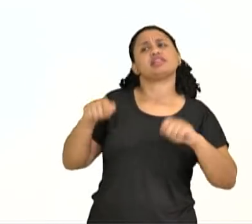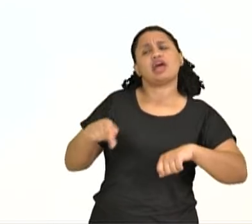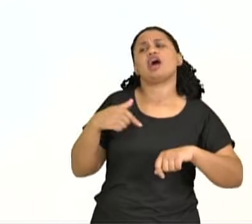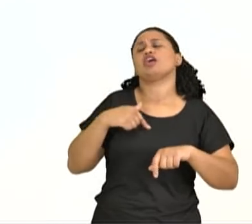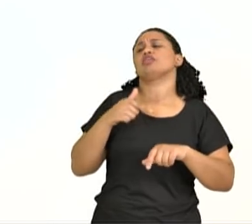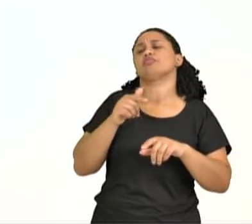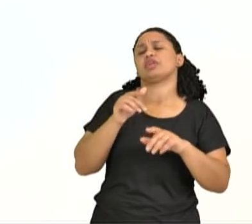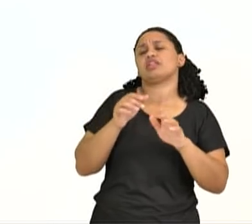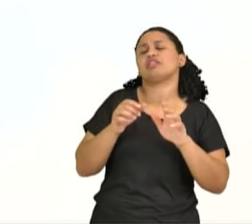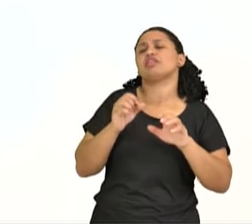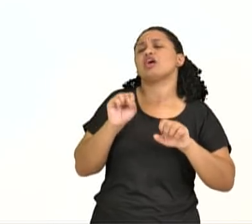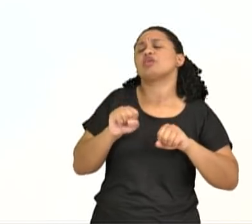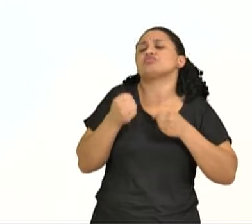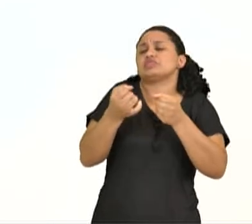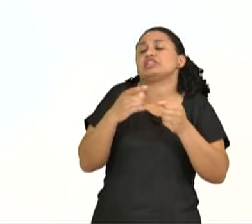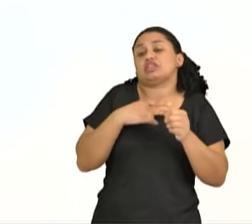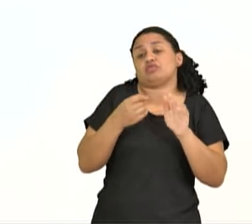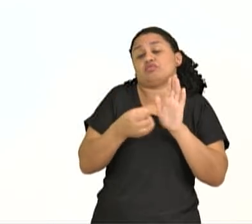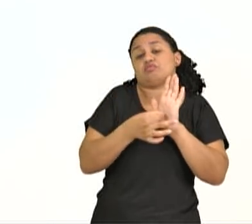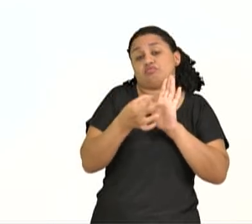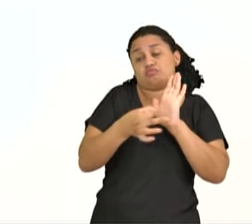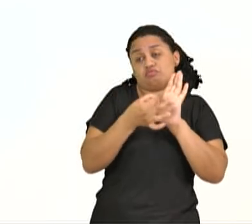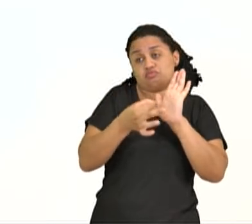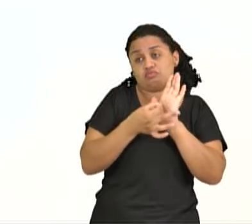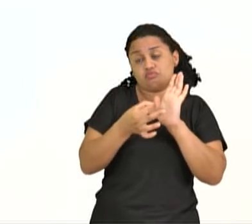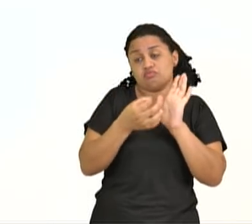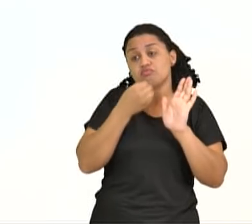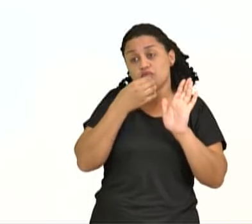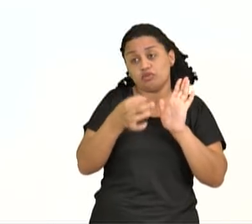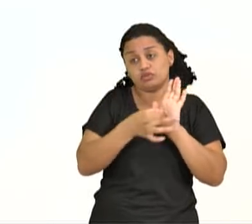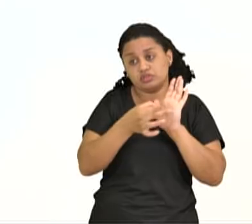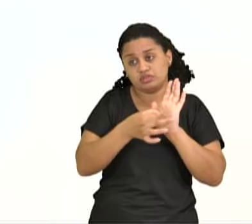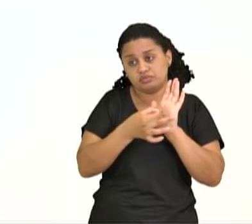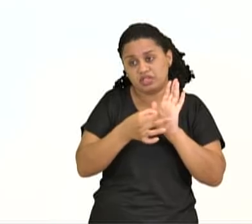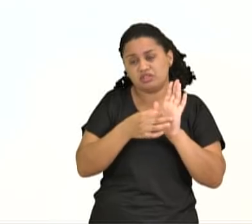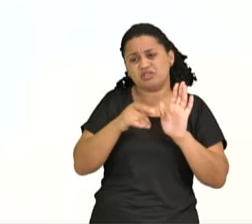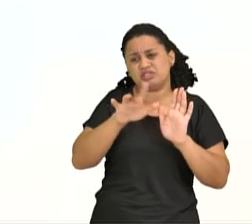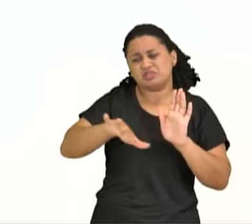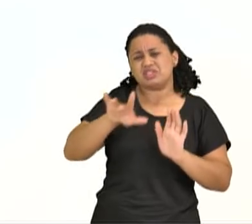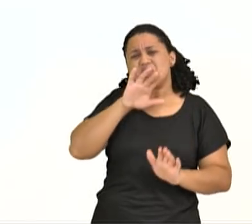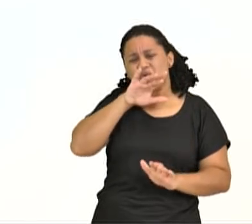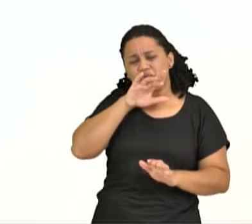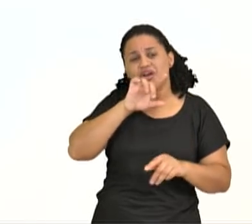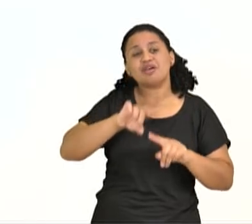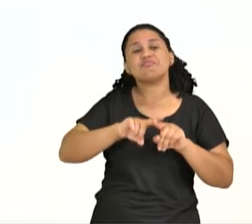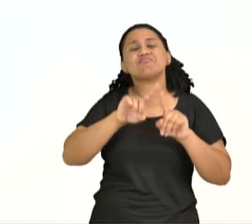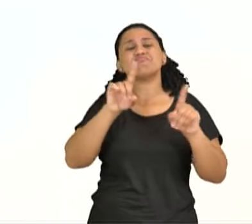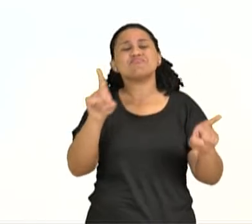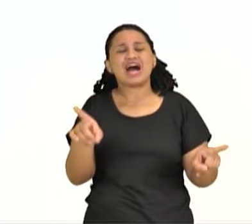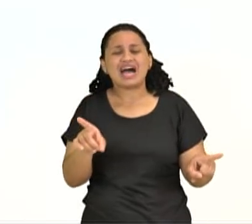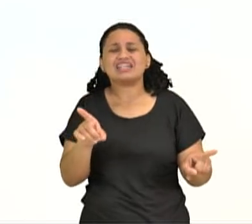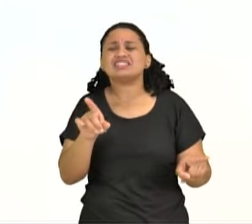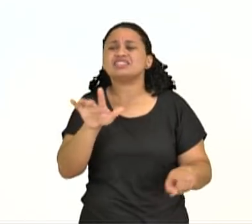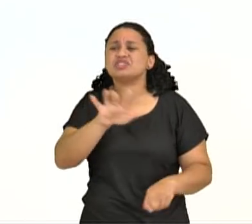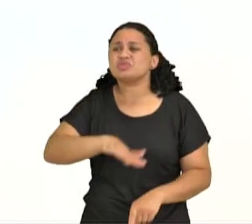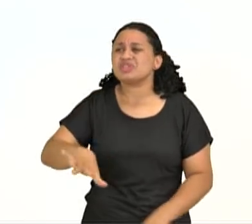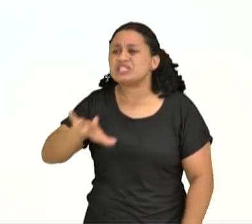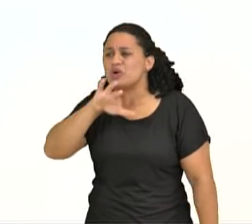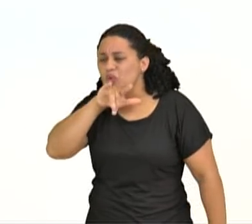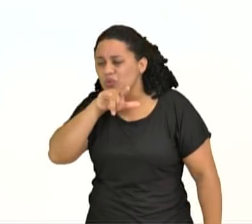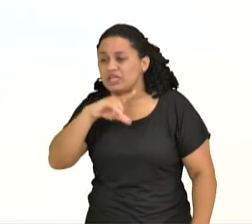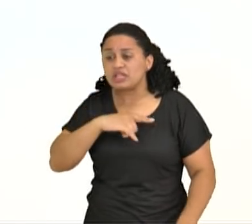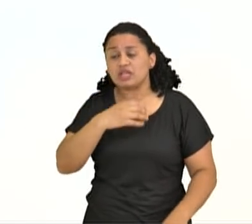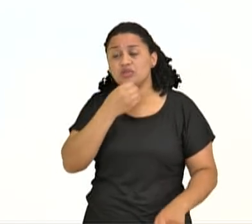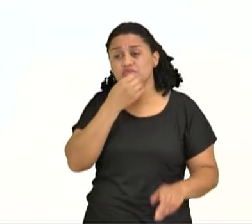ruim com bons argumentos. Mas não defenda uma boa causa com argumentos ruins. É